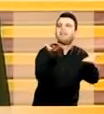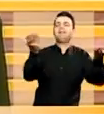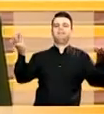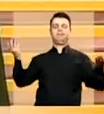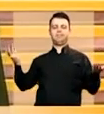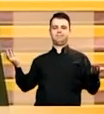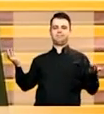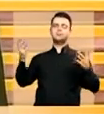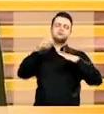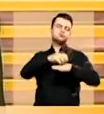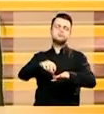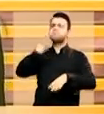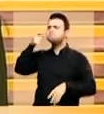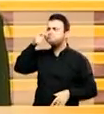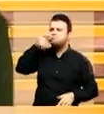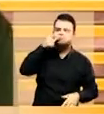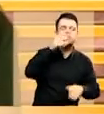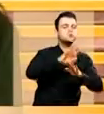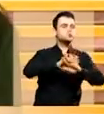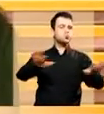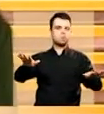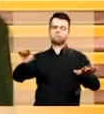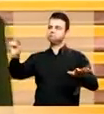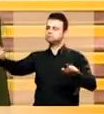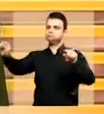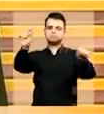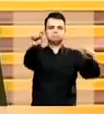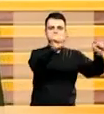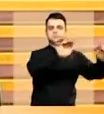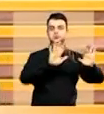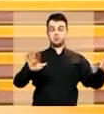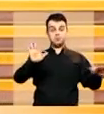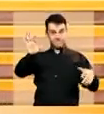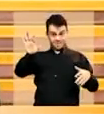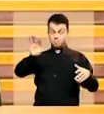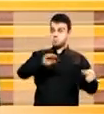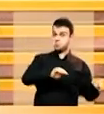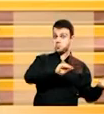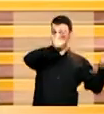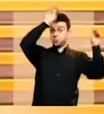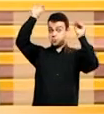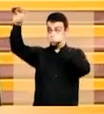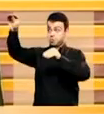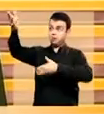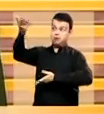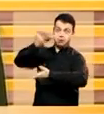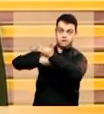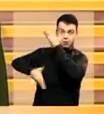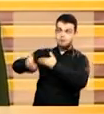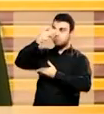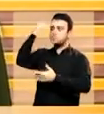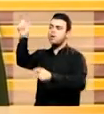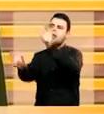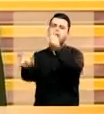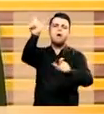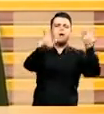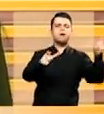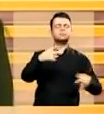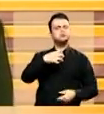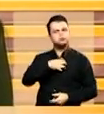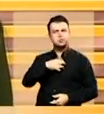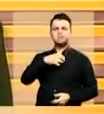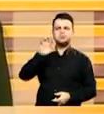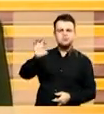a turismo, você conhece pontos principais. Se você vai a Paris e passa 1 mês, você vai conhecer os franceses, os hábitos, a